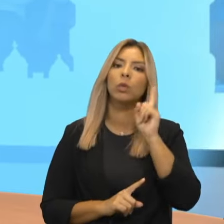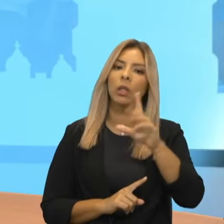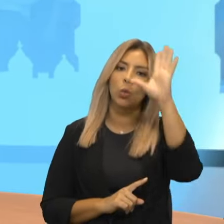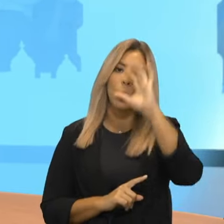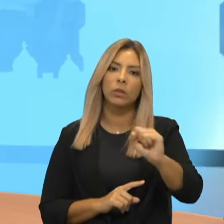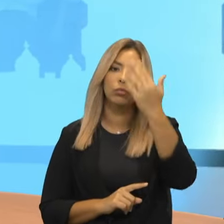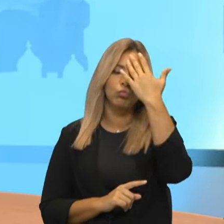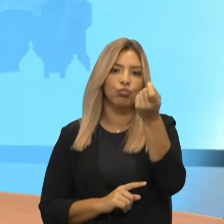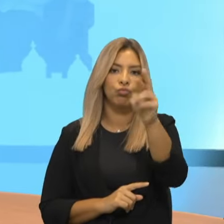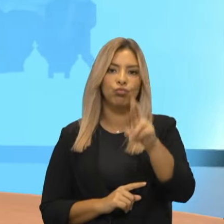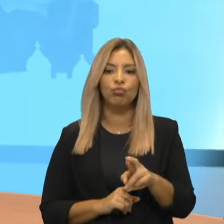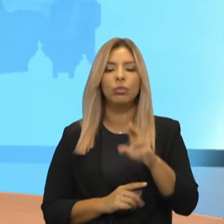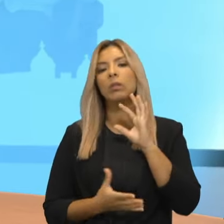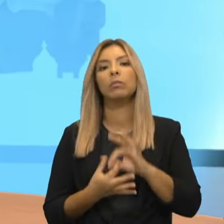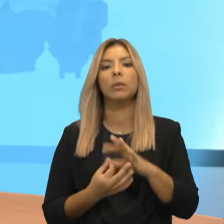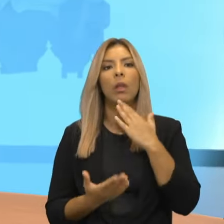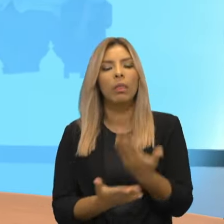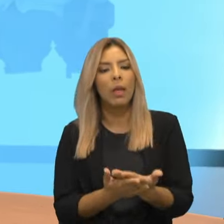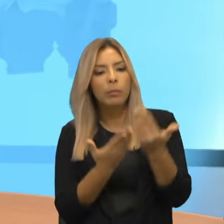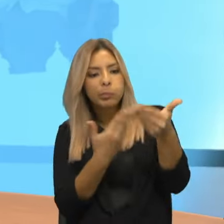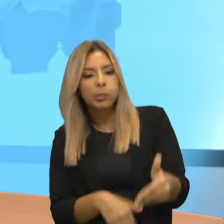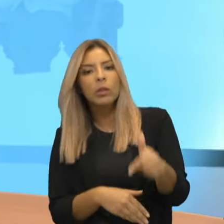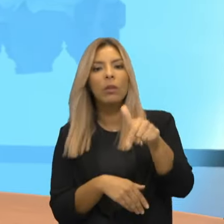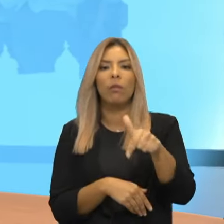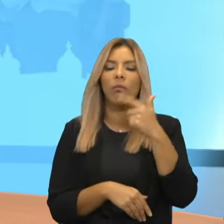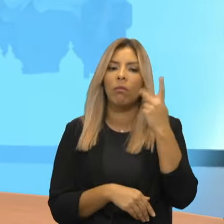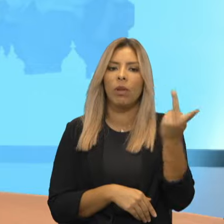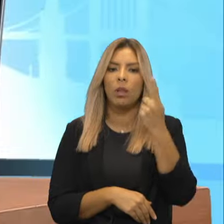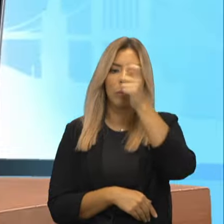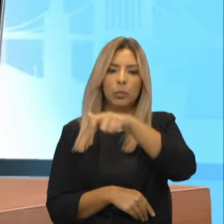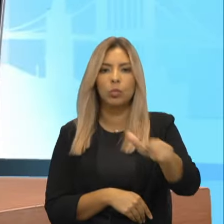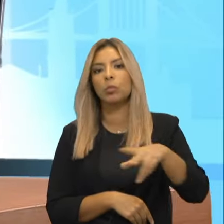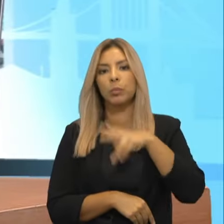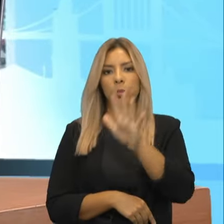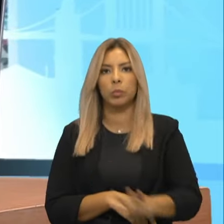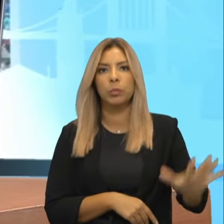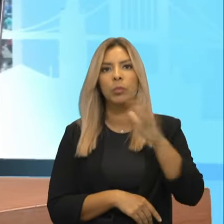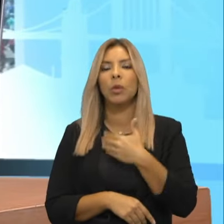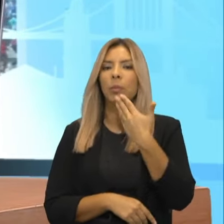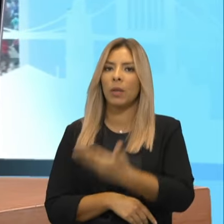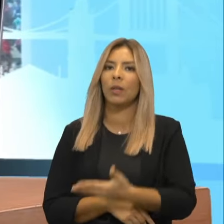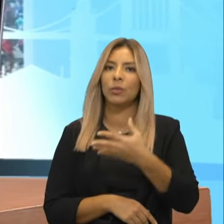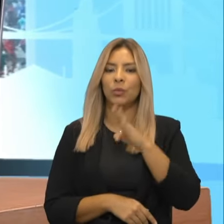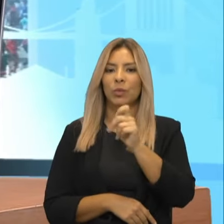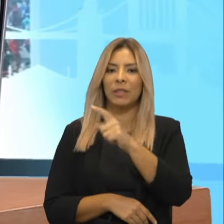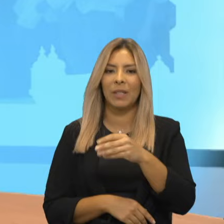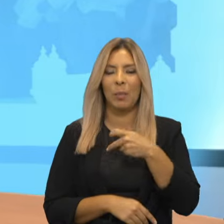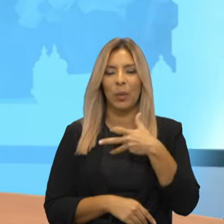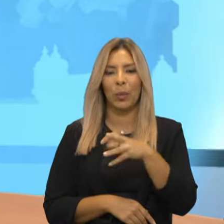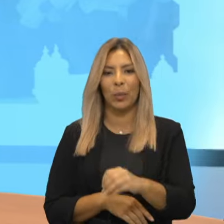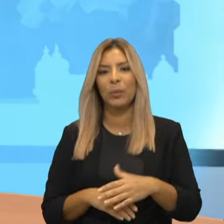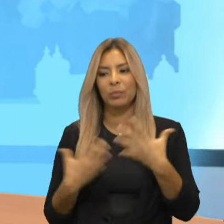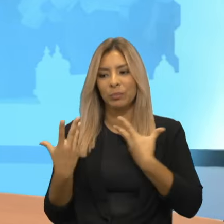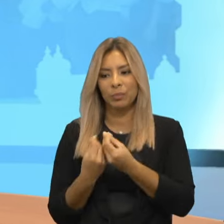e a forma como ele condiciona a vida dos portugueses. José Pedro Frazão, obrigado por estares aqui na nossa